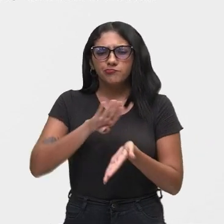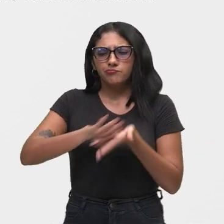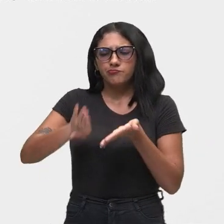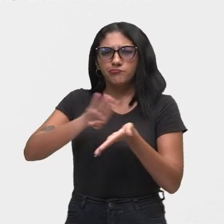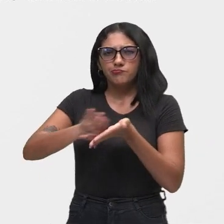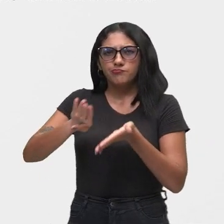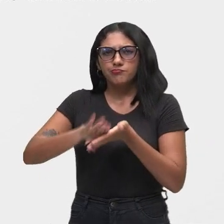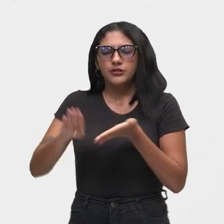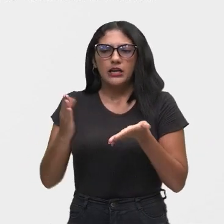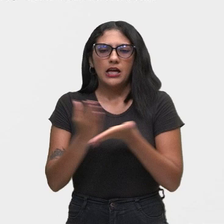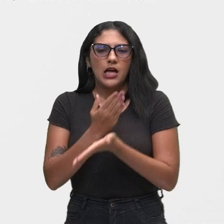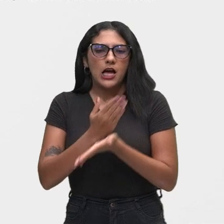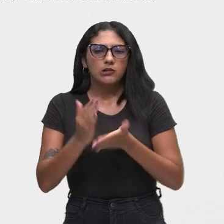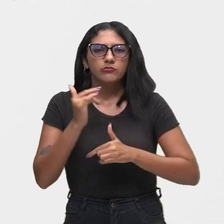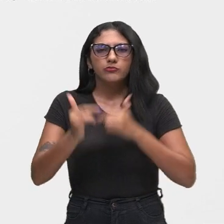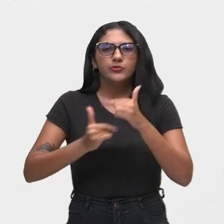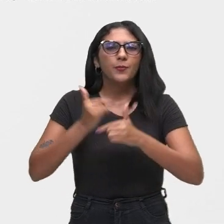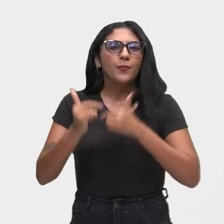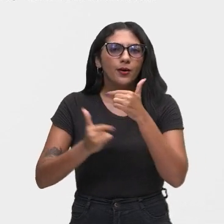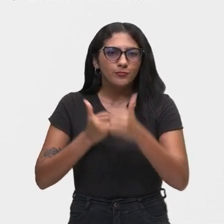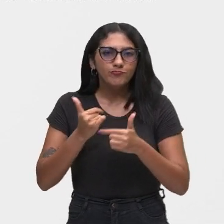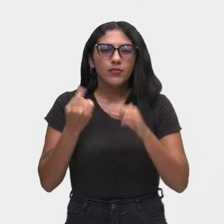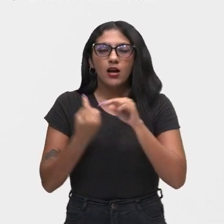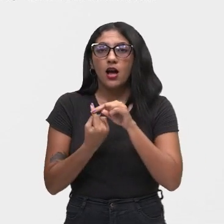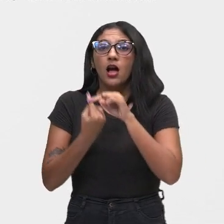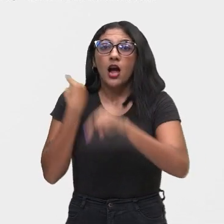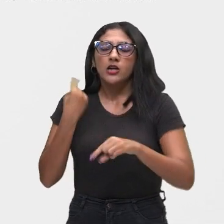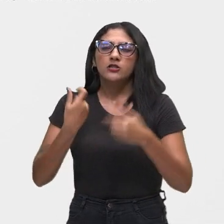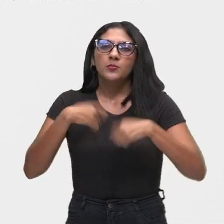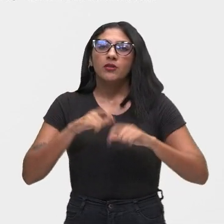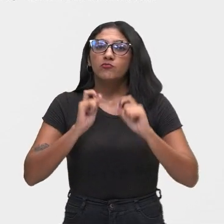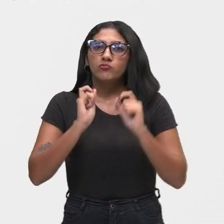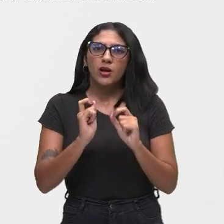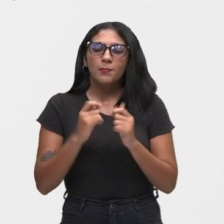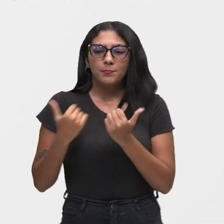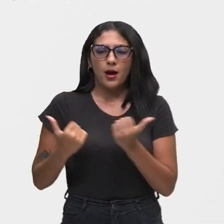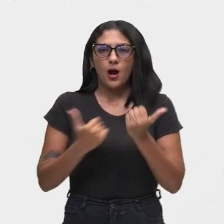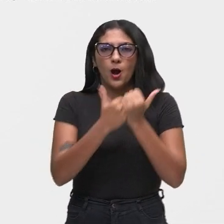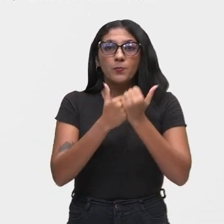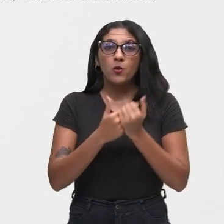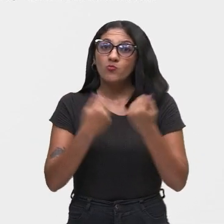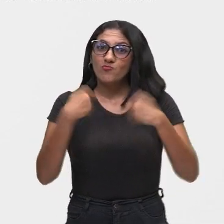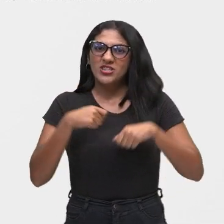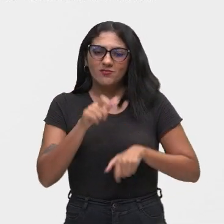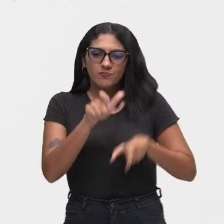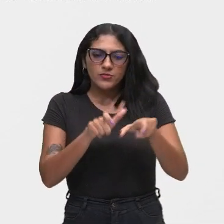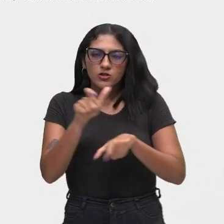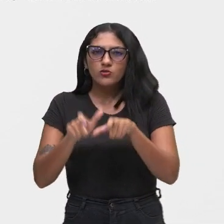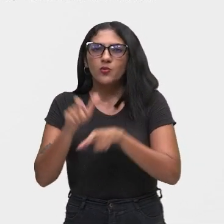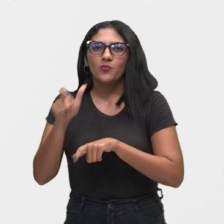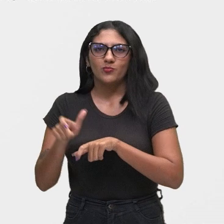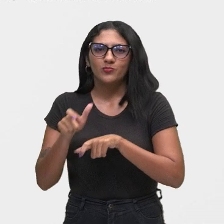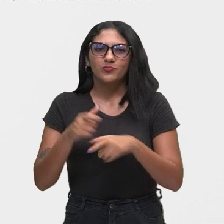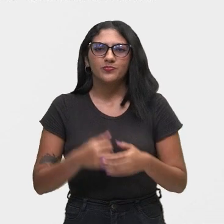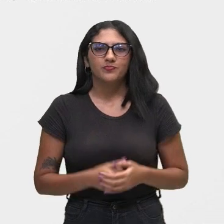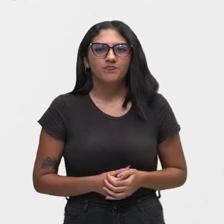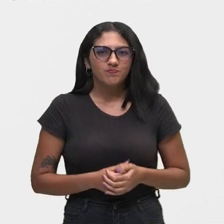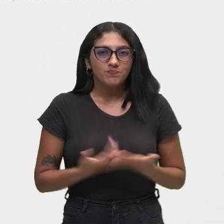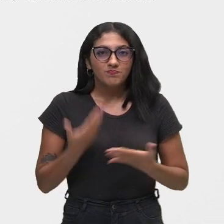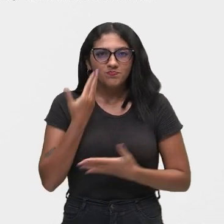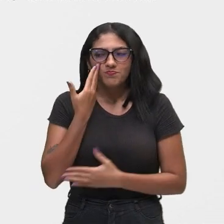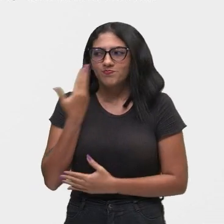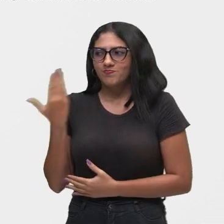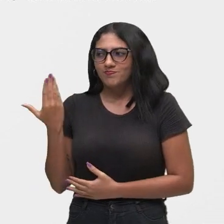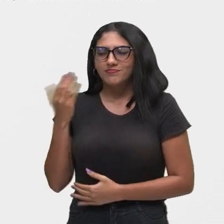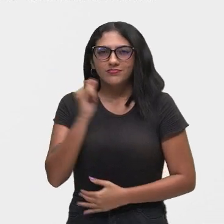algumas funções que antes eram exercidas pelos operários. Então, vocês estão vendo aí na nossa